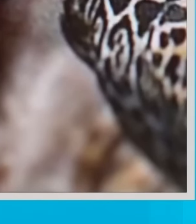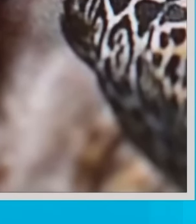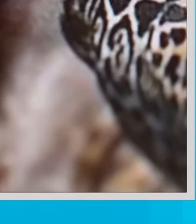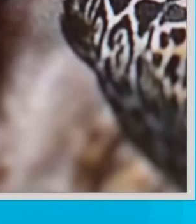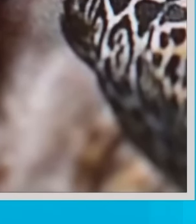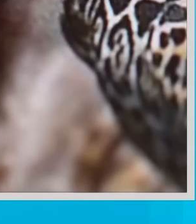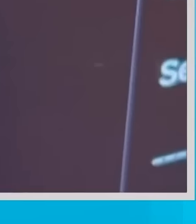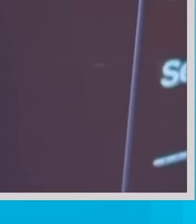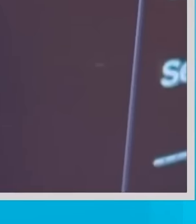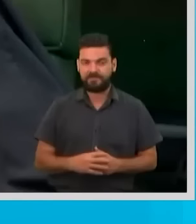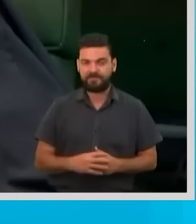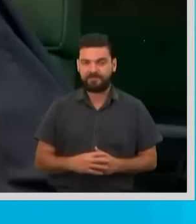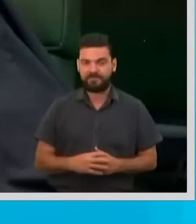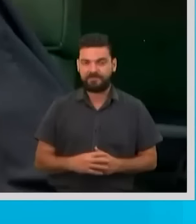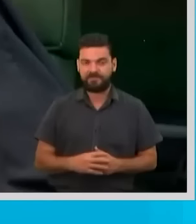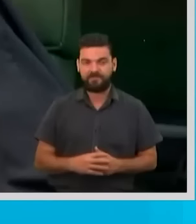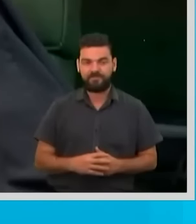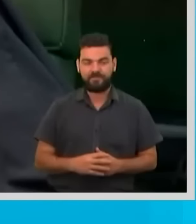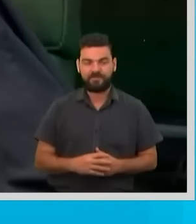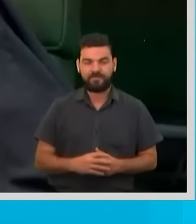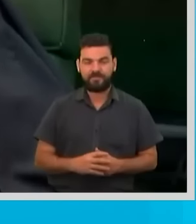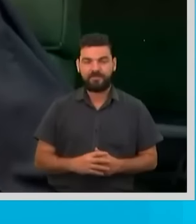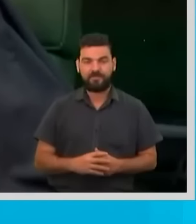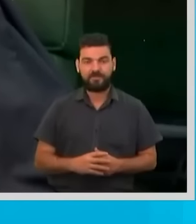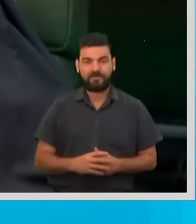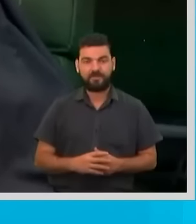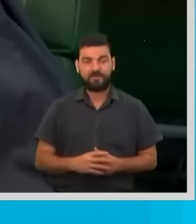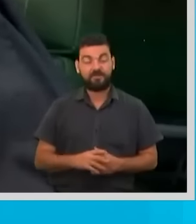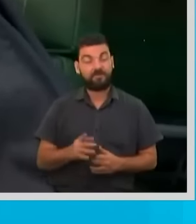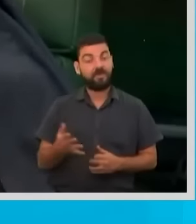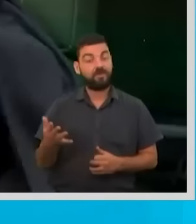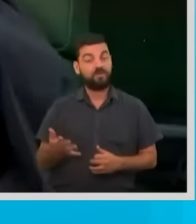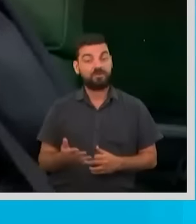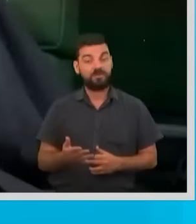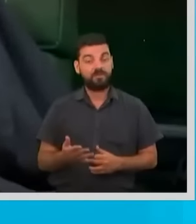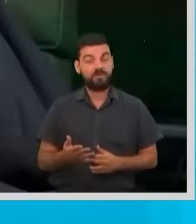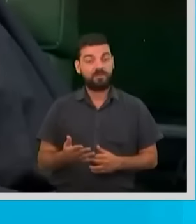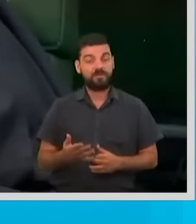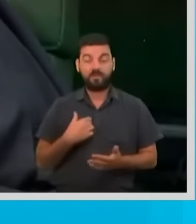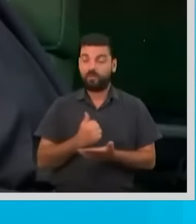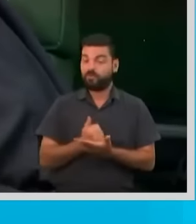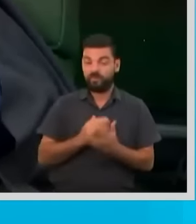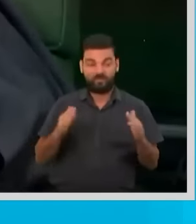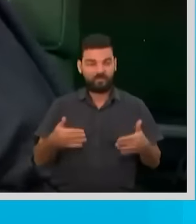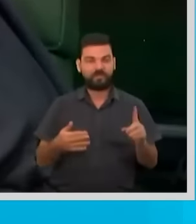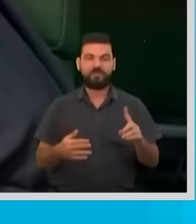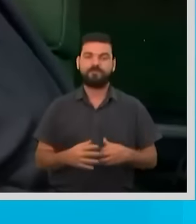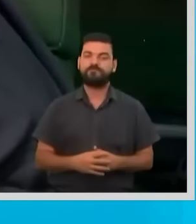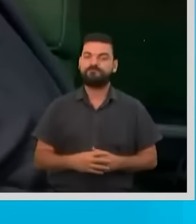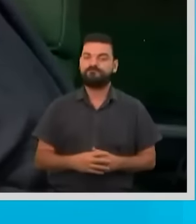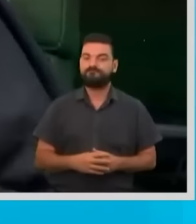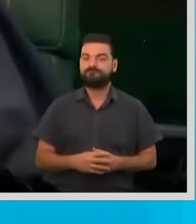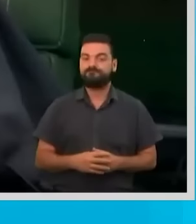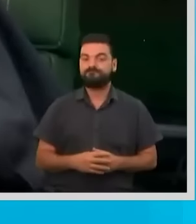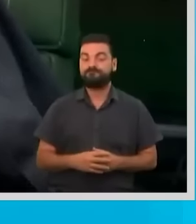uma questão que ela não tem como ser des Secada de forma individual porque ela engloba muitas questões